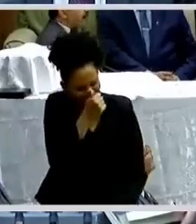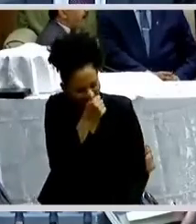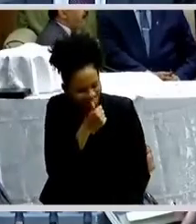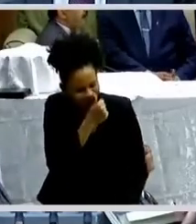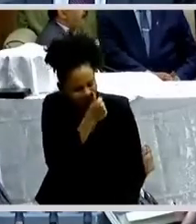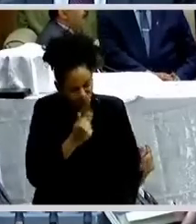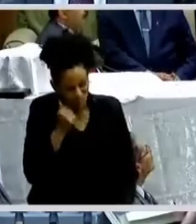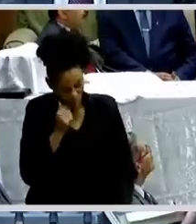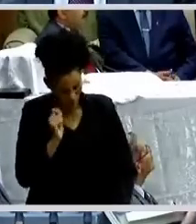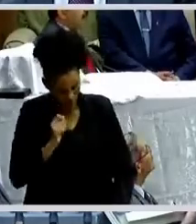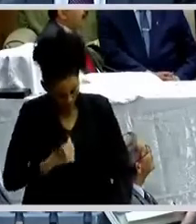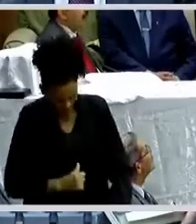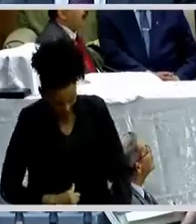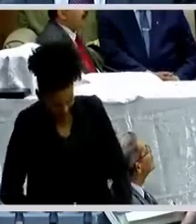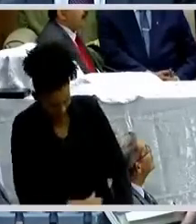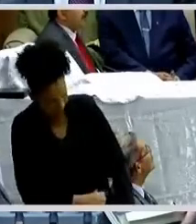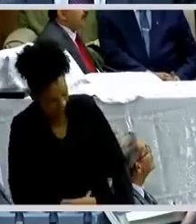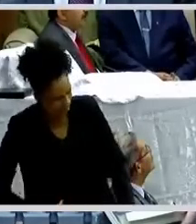e 40 noites.